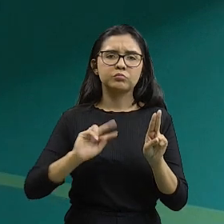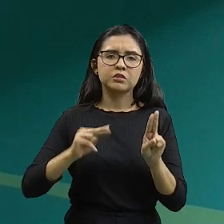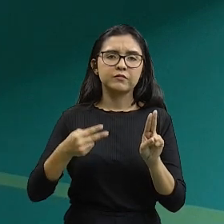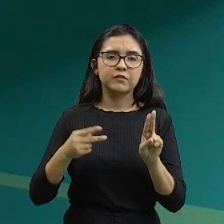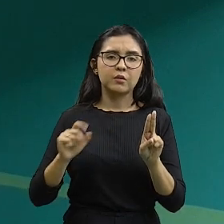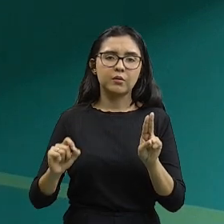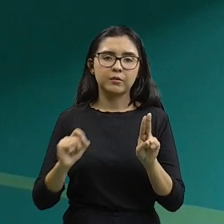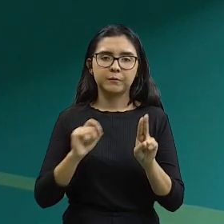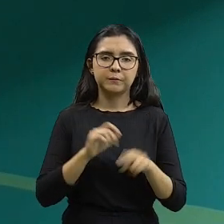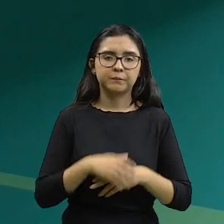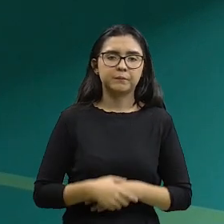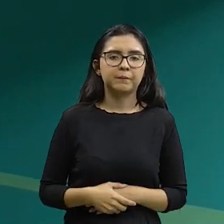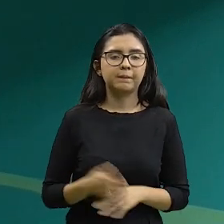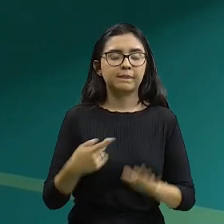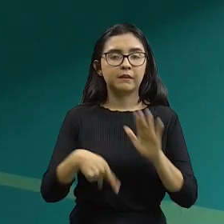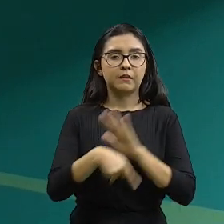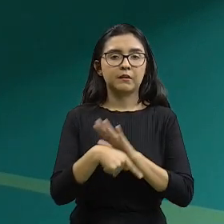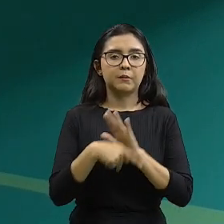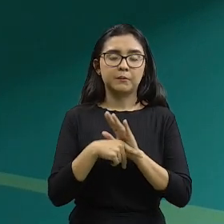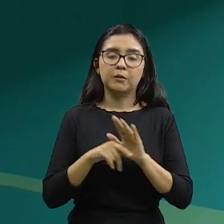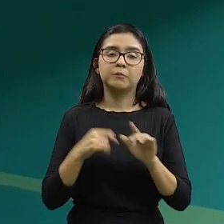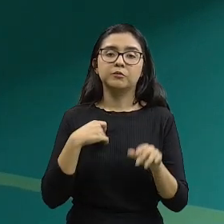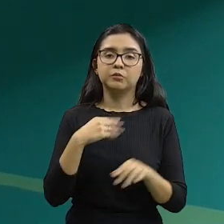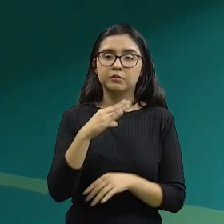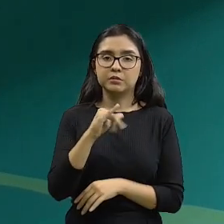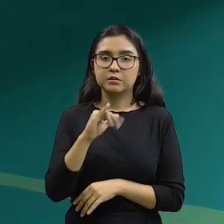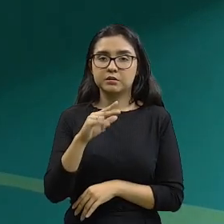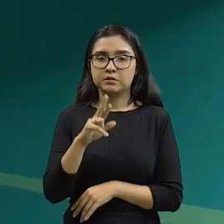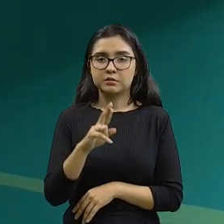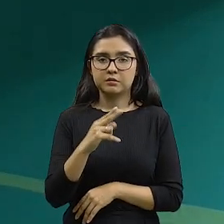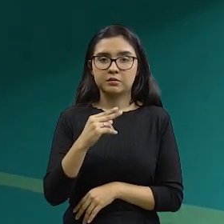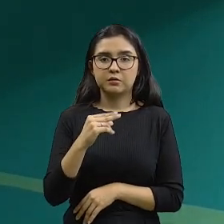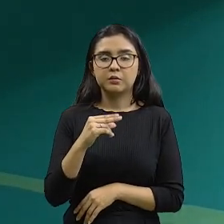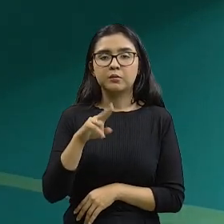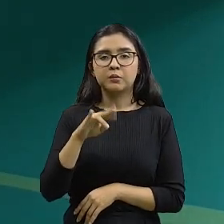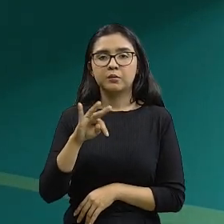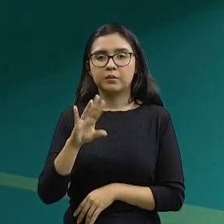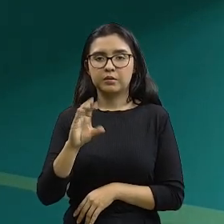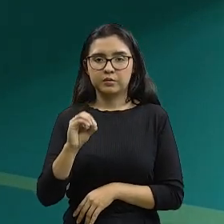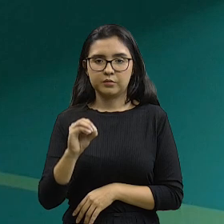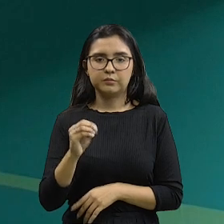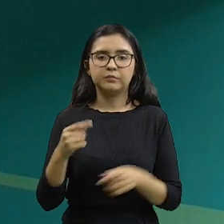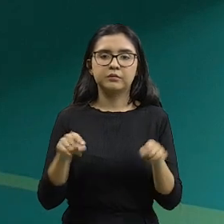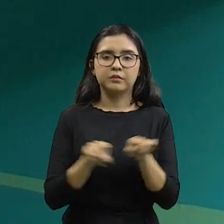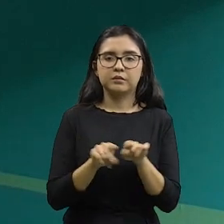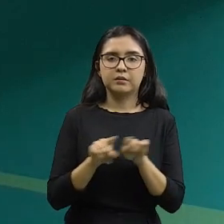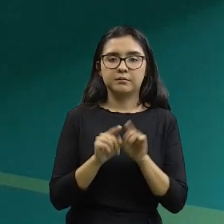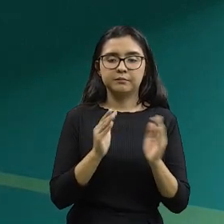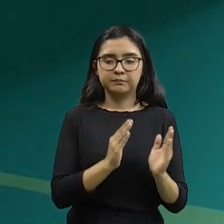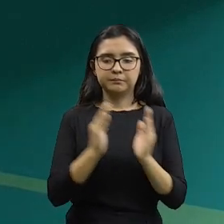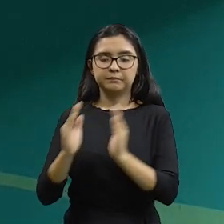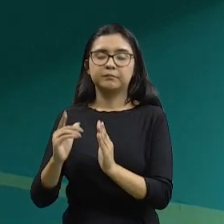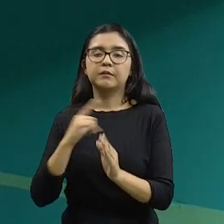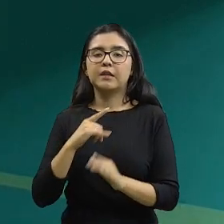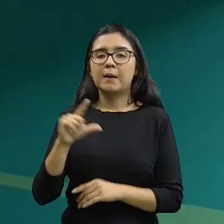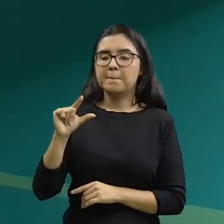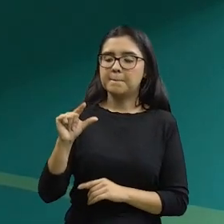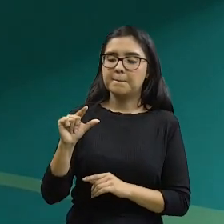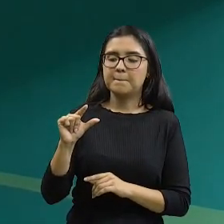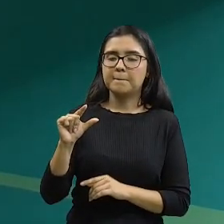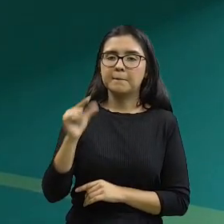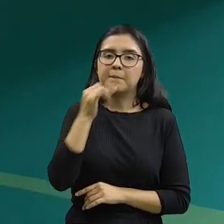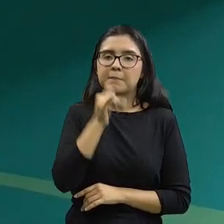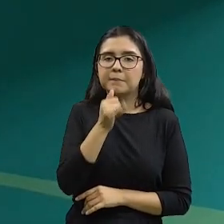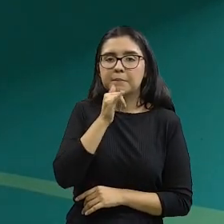a DDP do circuito. E esse é a DDP da pilha. É a voltagem entre os polos